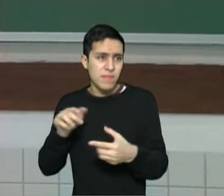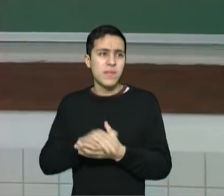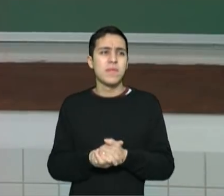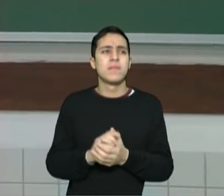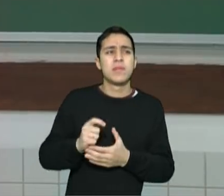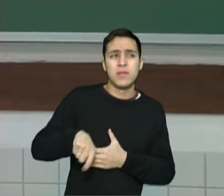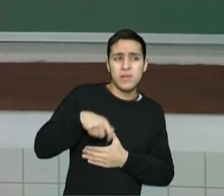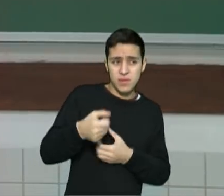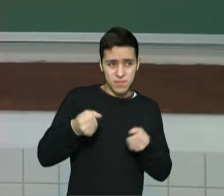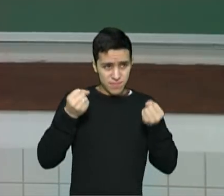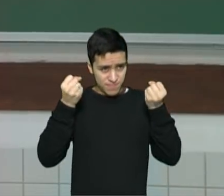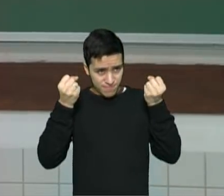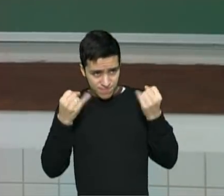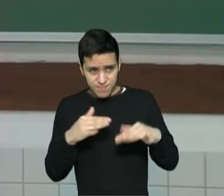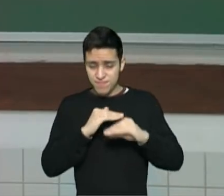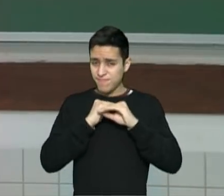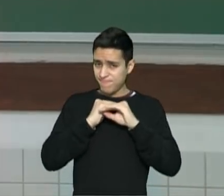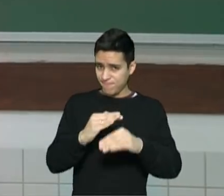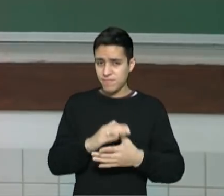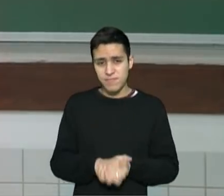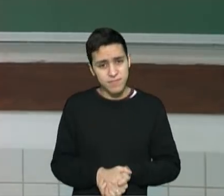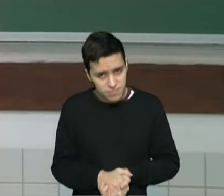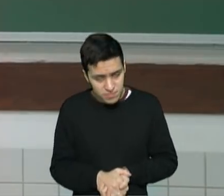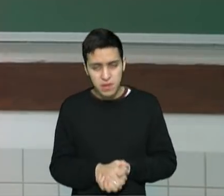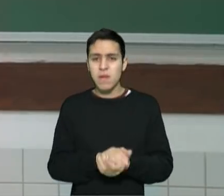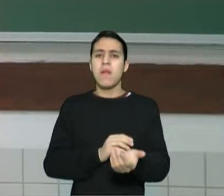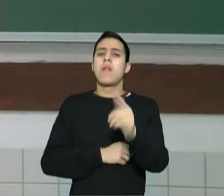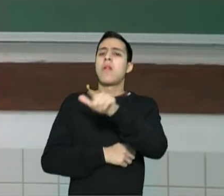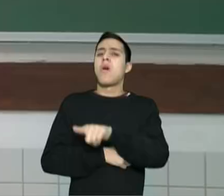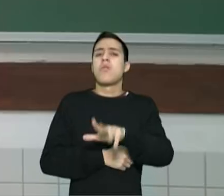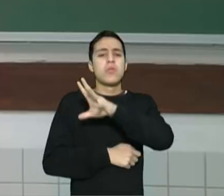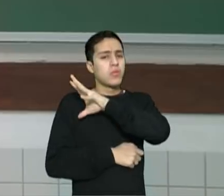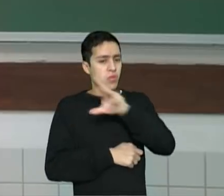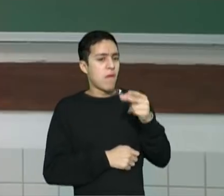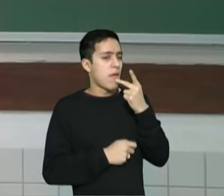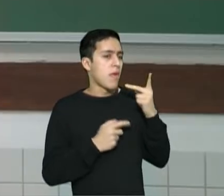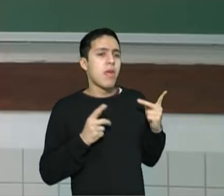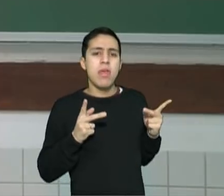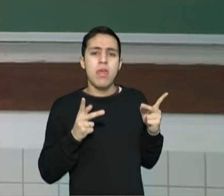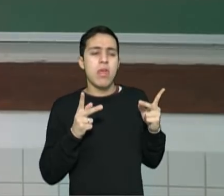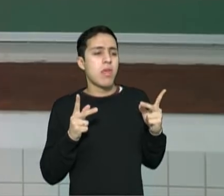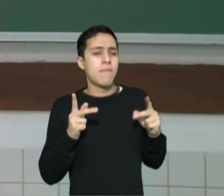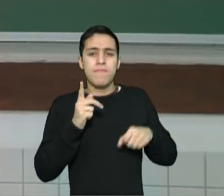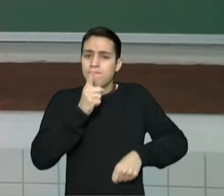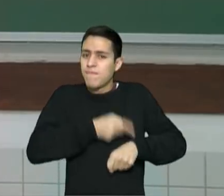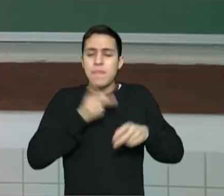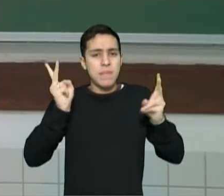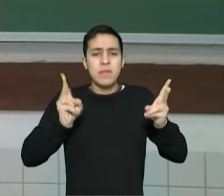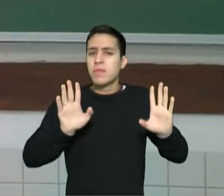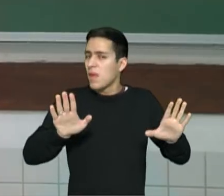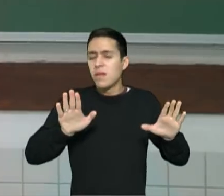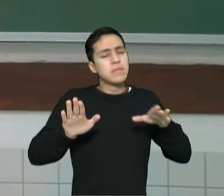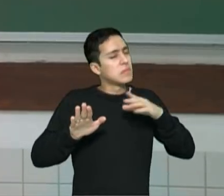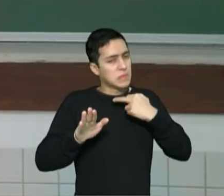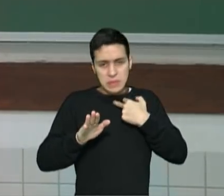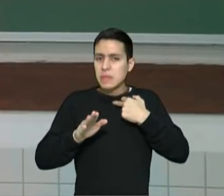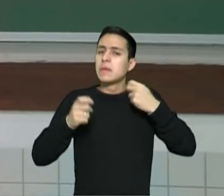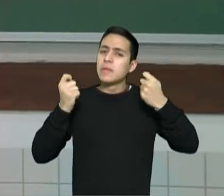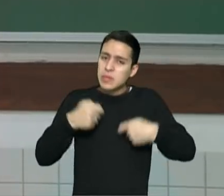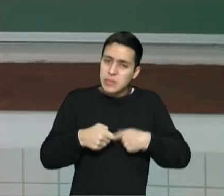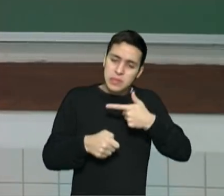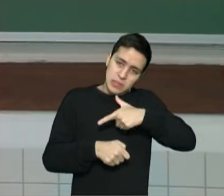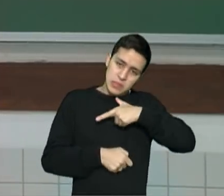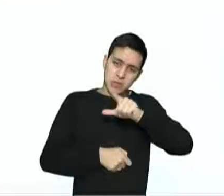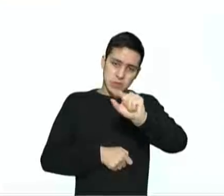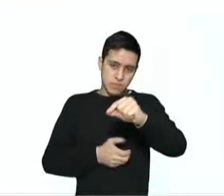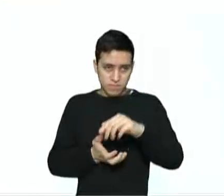fala sobre esta igualdade. Logicamente, todo mundo falando ao mesmo tempo não dá. Então, nós temos que,